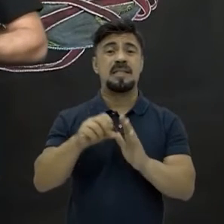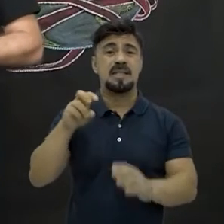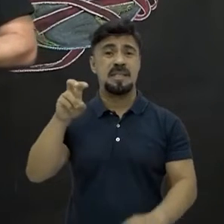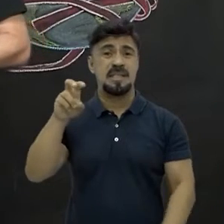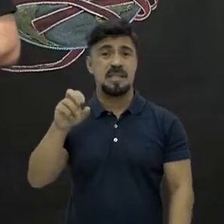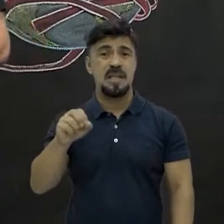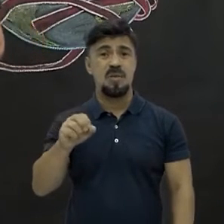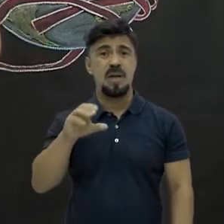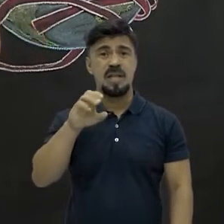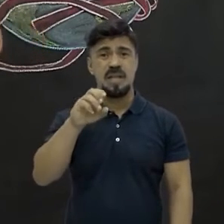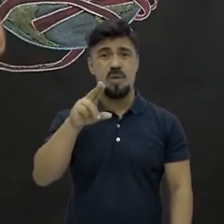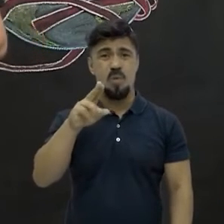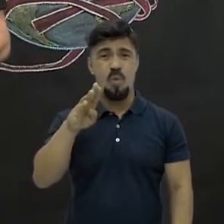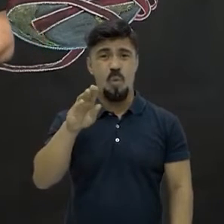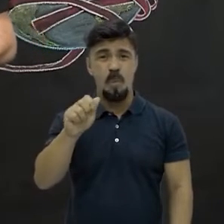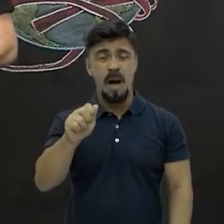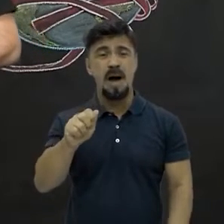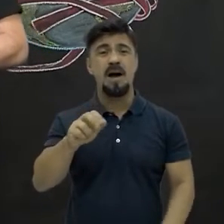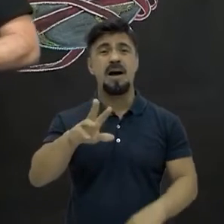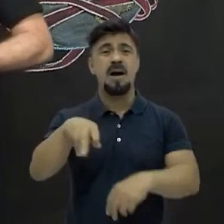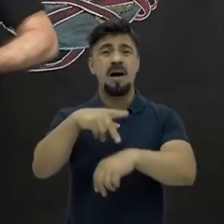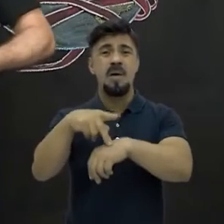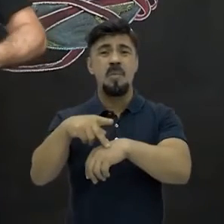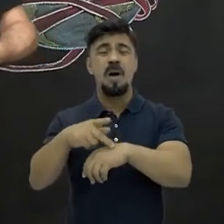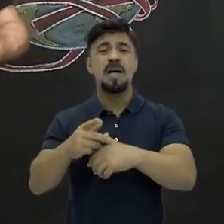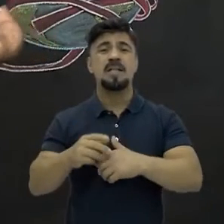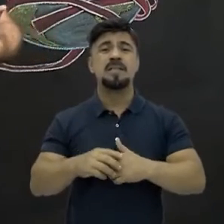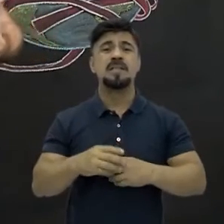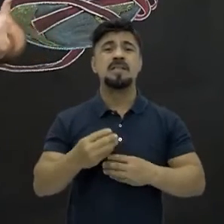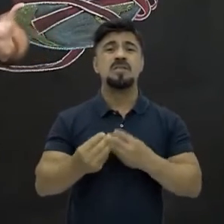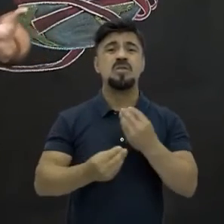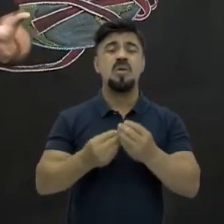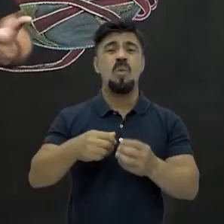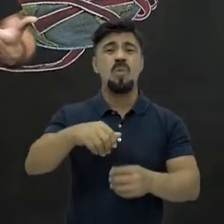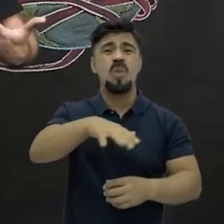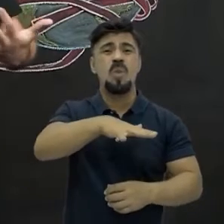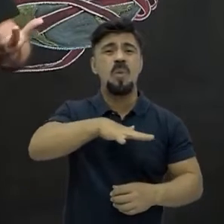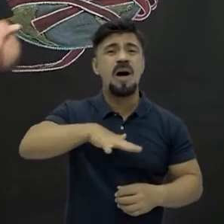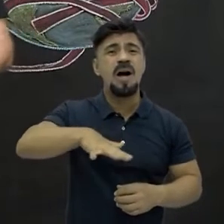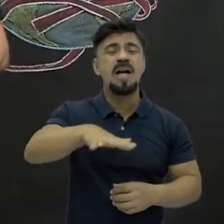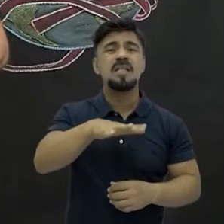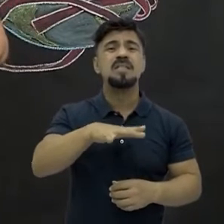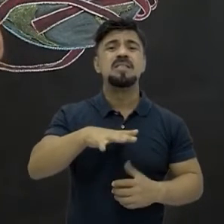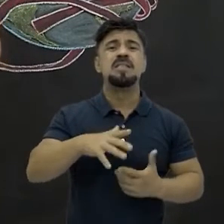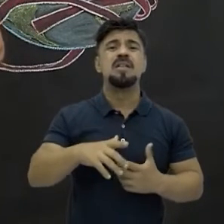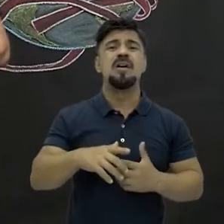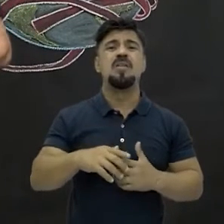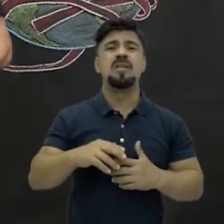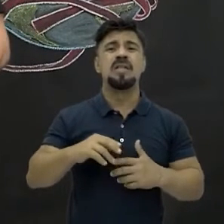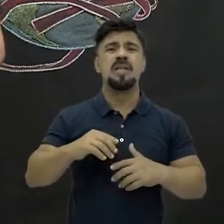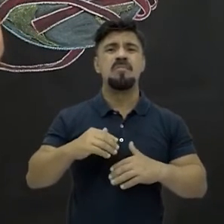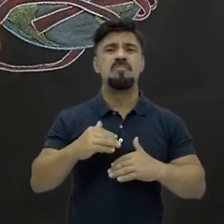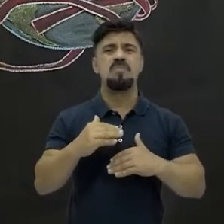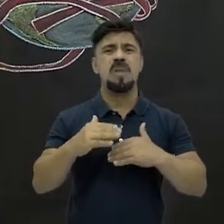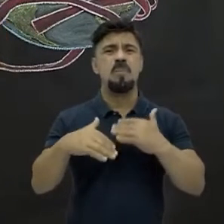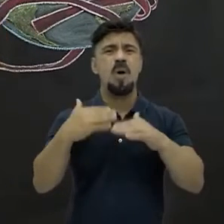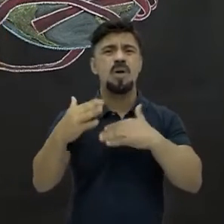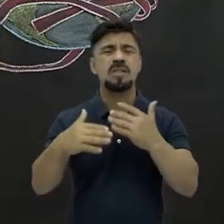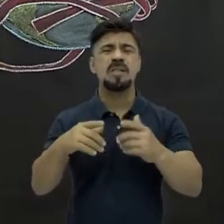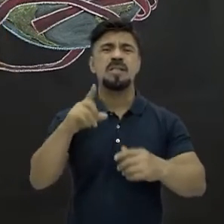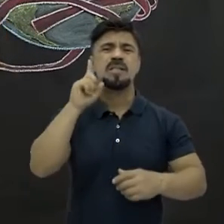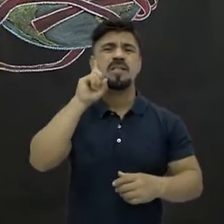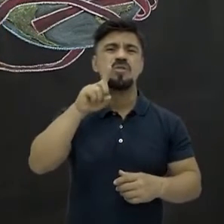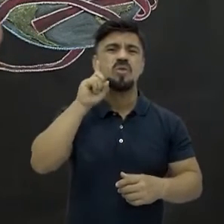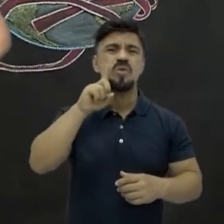Cuba se transforma aí num quintal, numa região de eventos dos Estados Unidos,